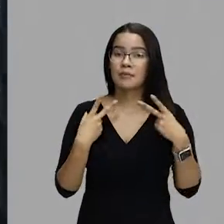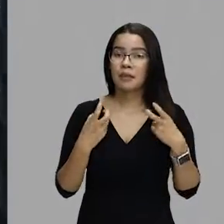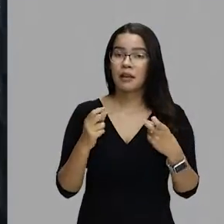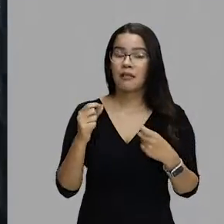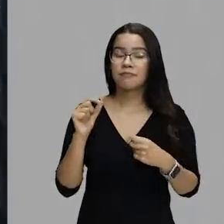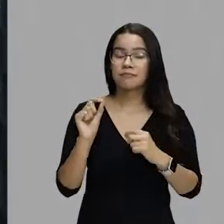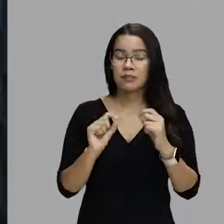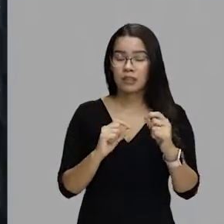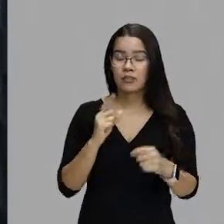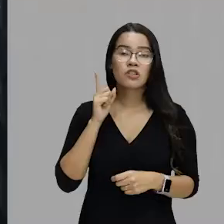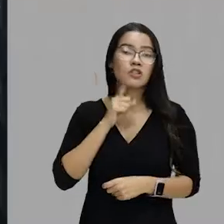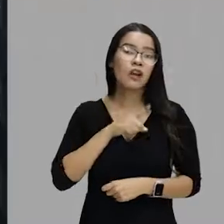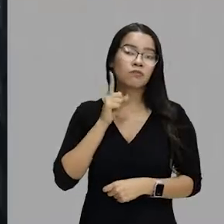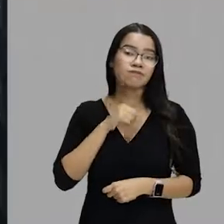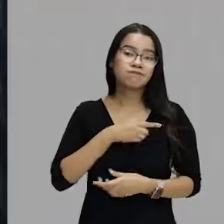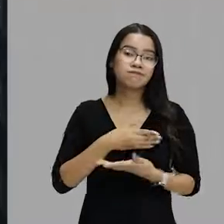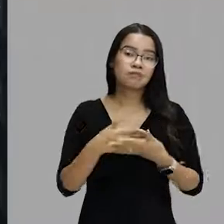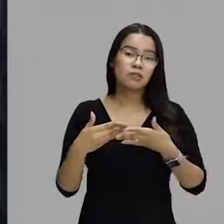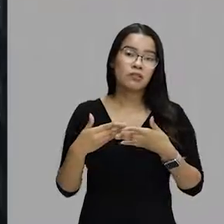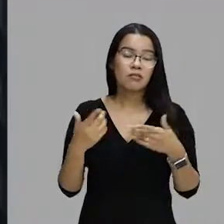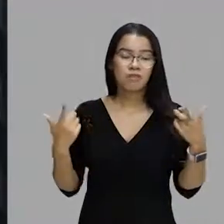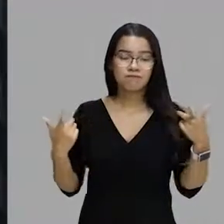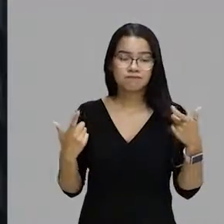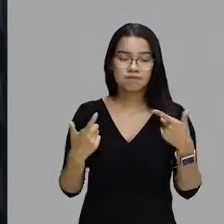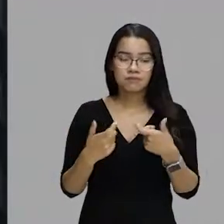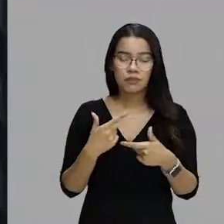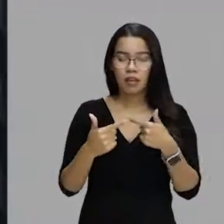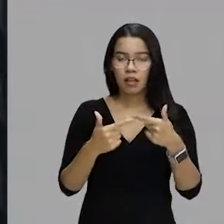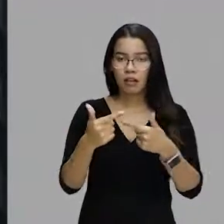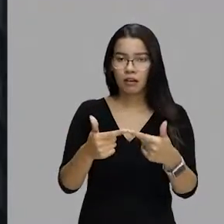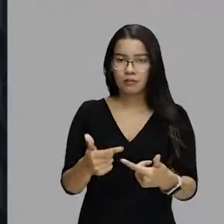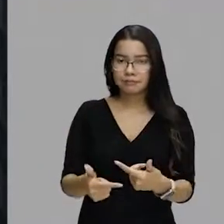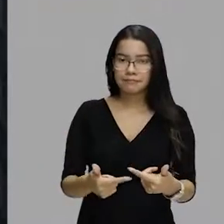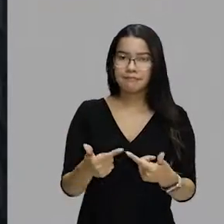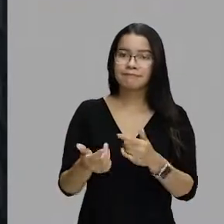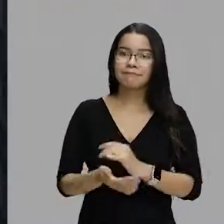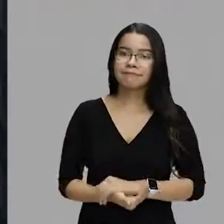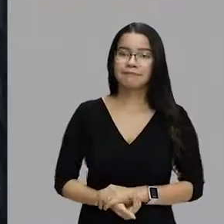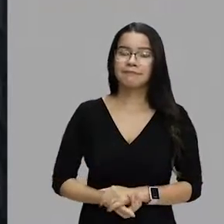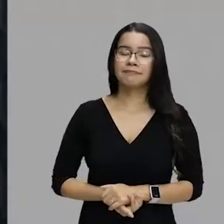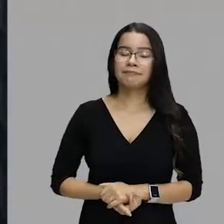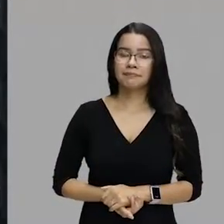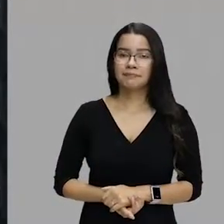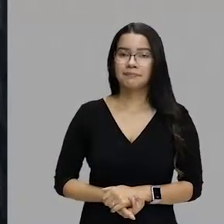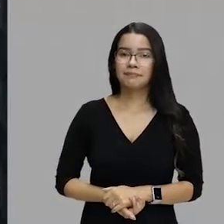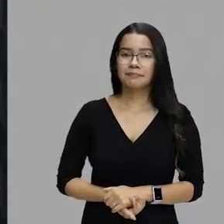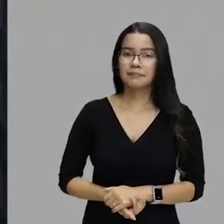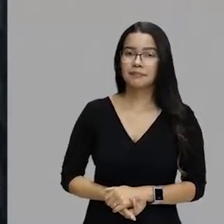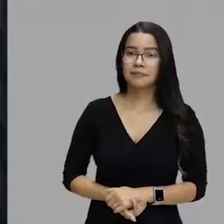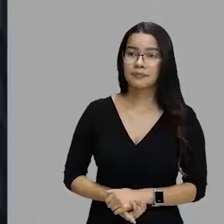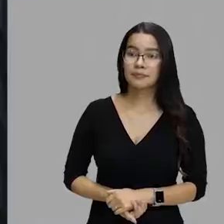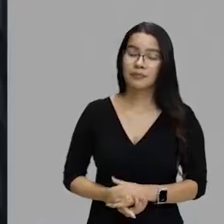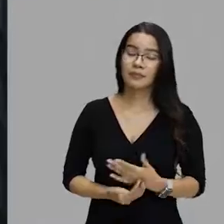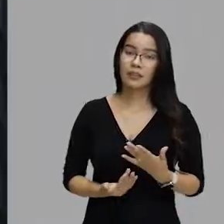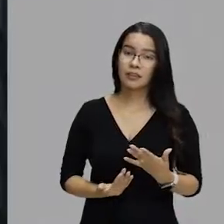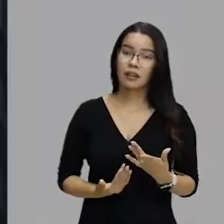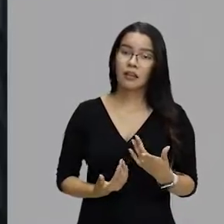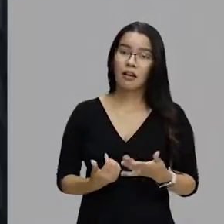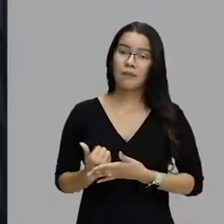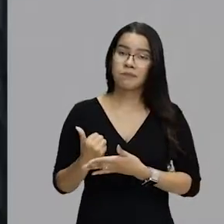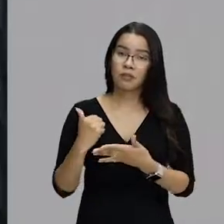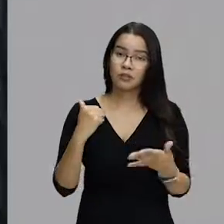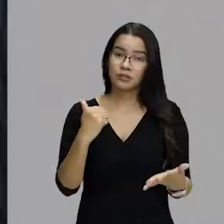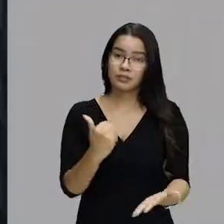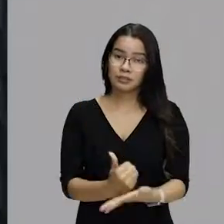Estados Unidos. Os Estados Unidos vão se envolver nessa guerra da independência, de certa forma